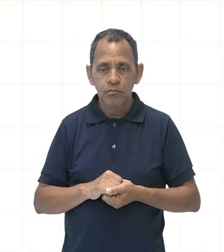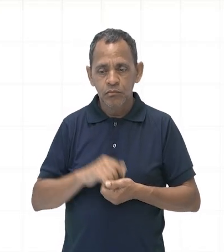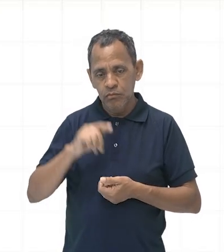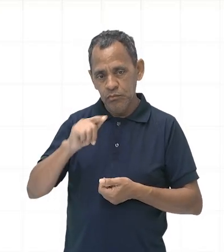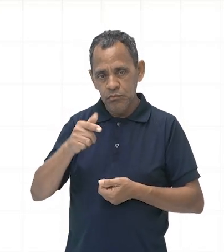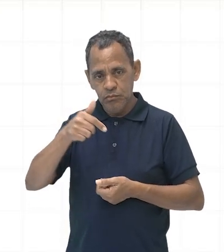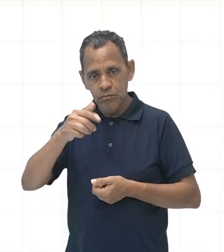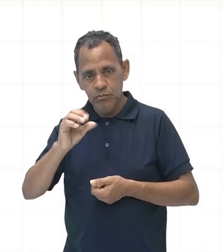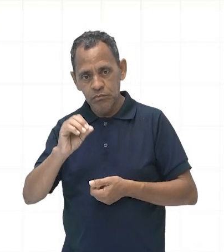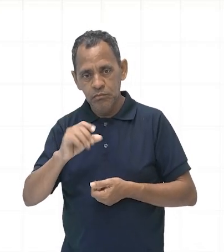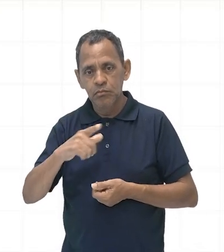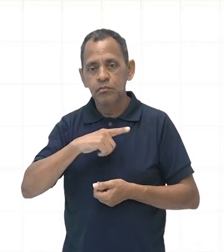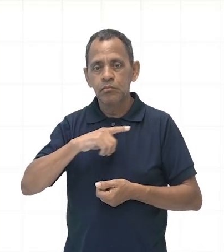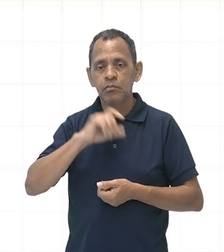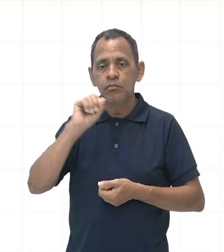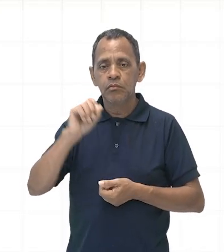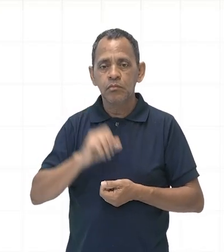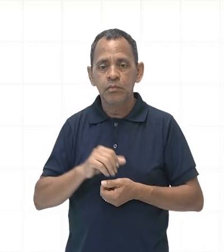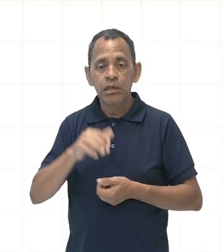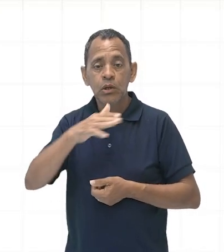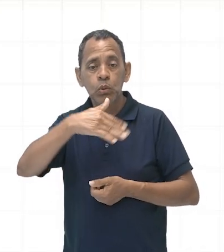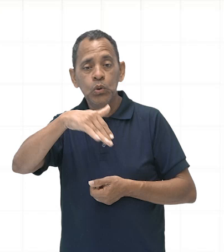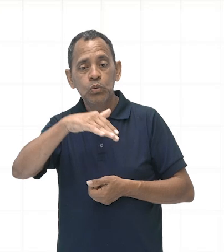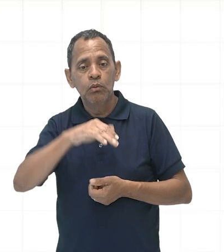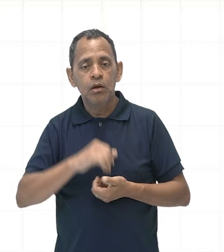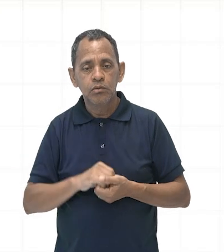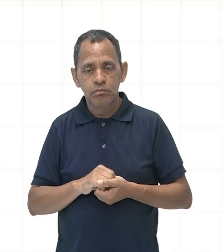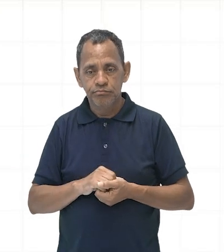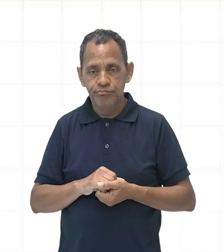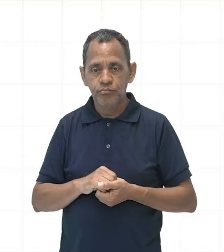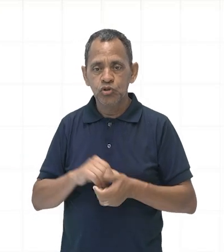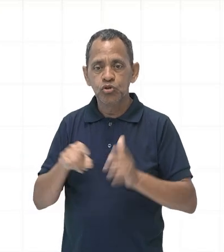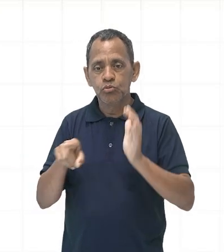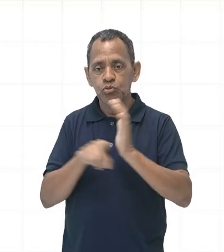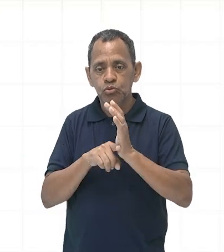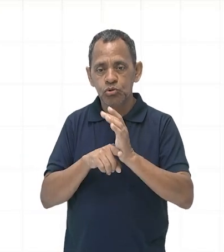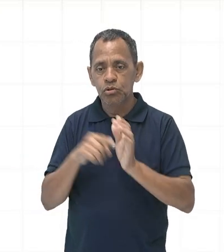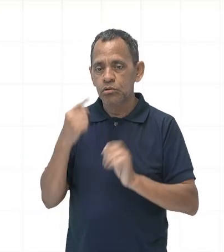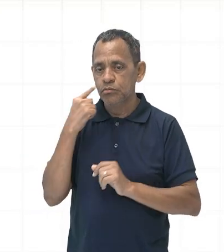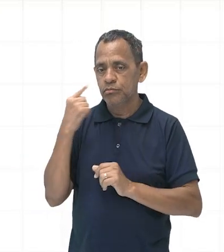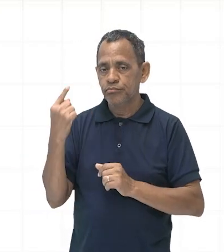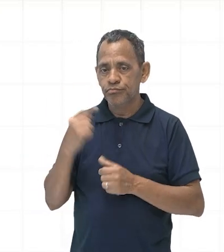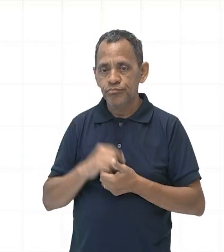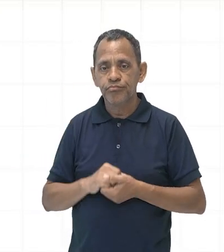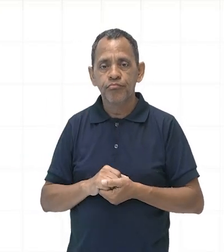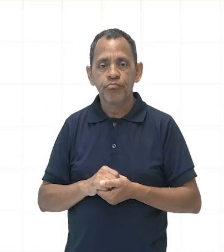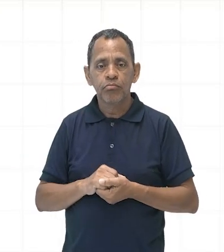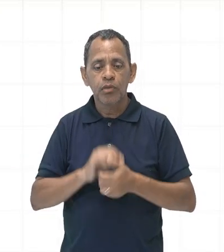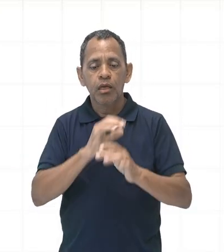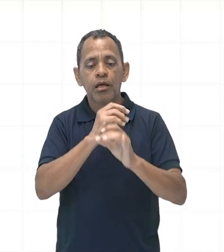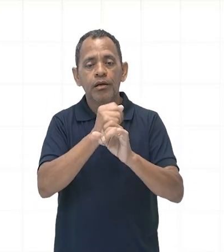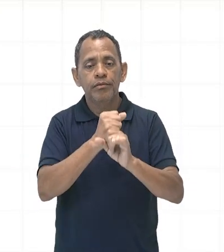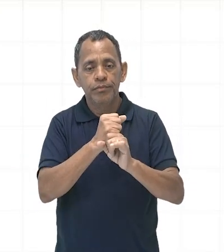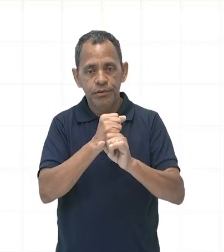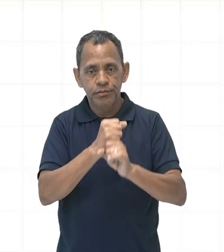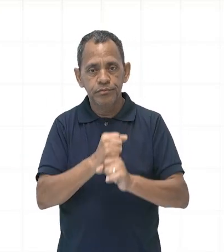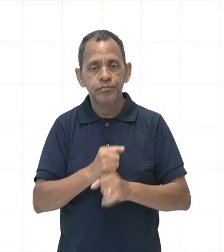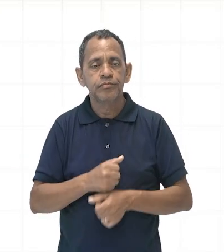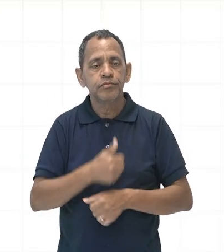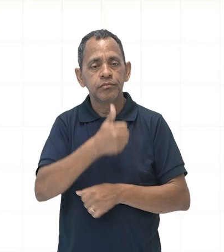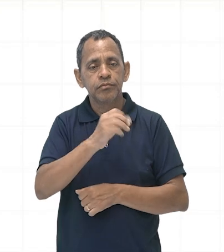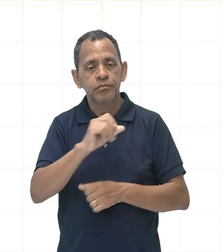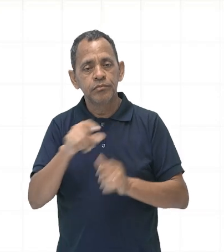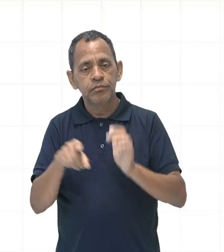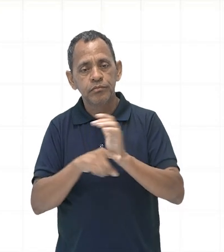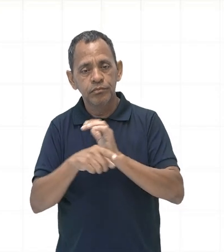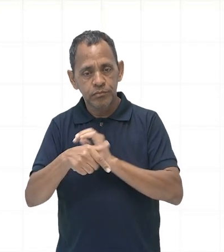127,70, a gente então vai fazer essa subtração. Acrescento o zero aqui para ajudar a gente, vai ficar o quê? 10 menos 7,